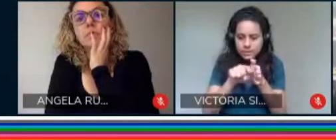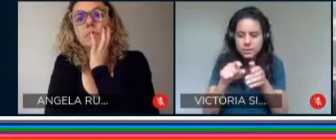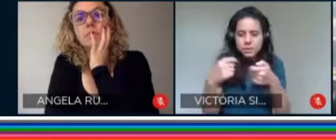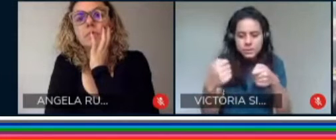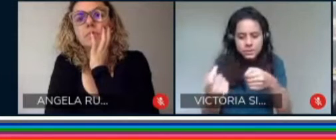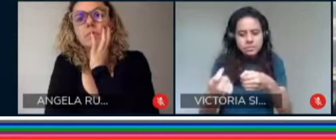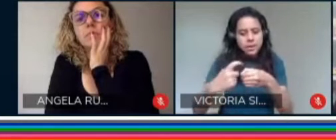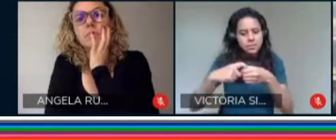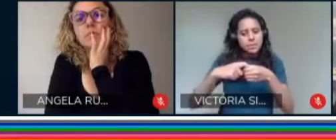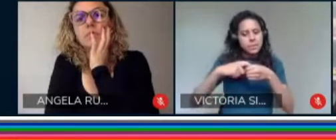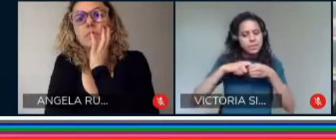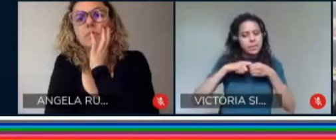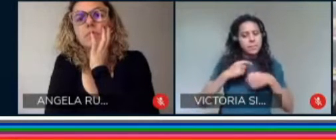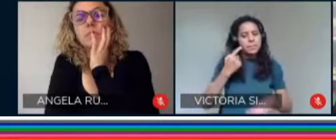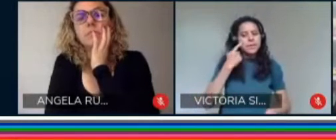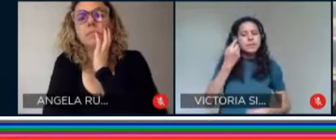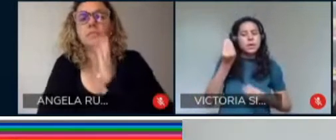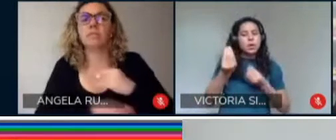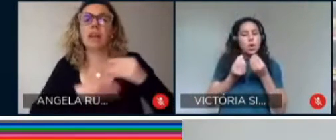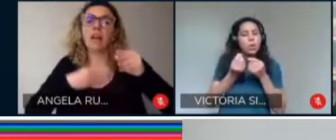pesquisa.